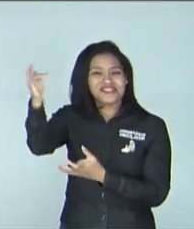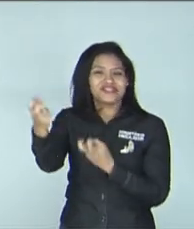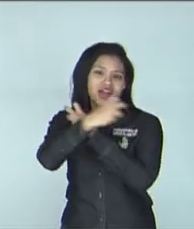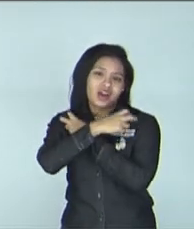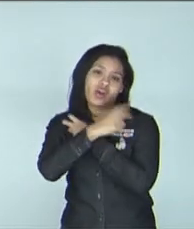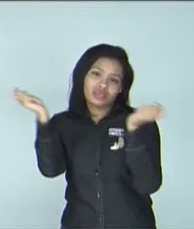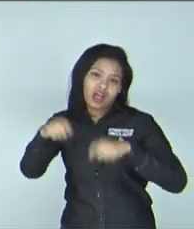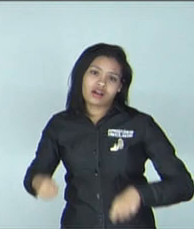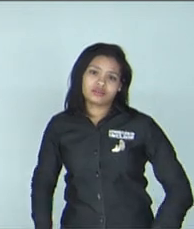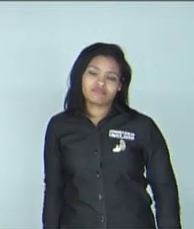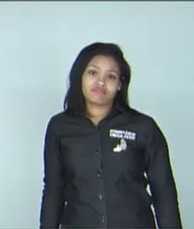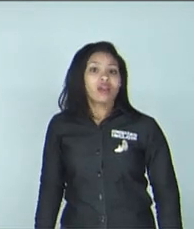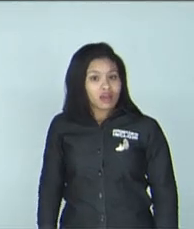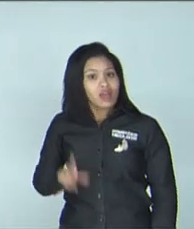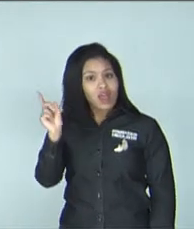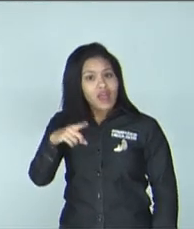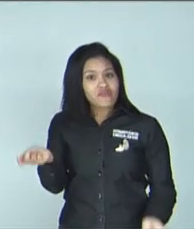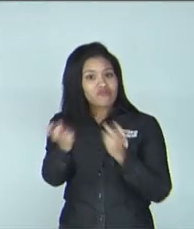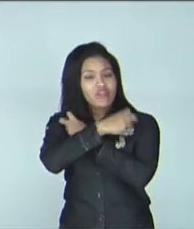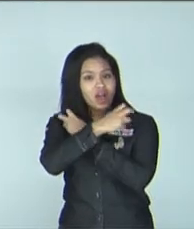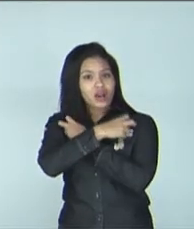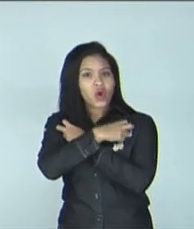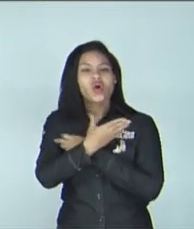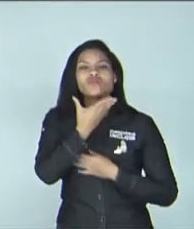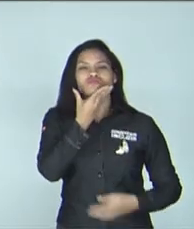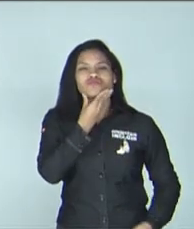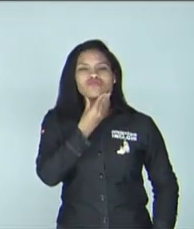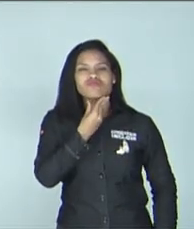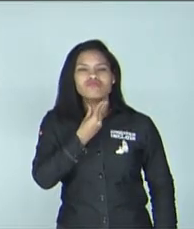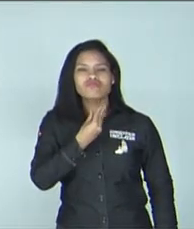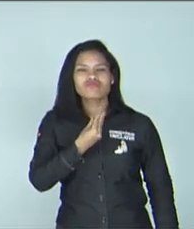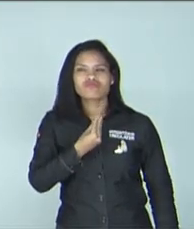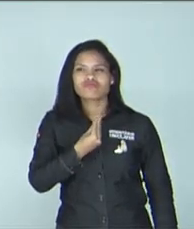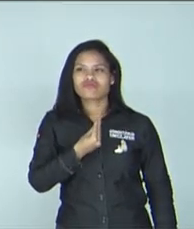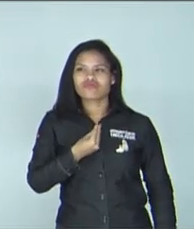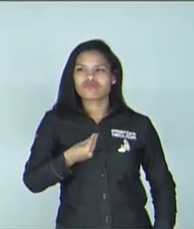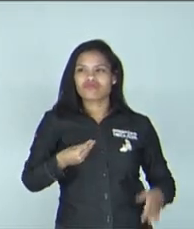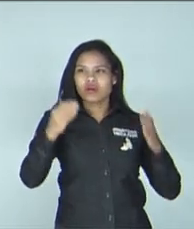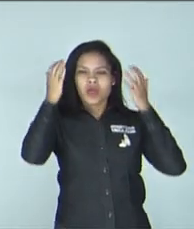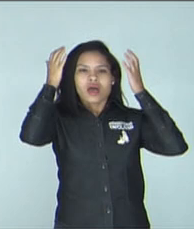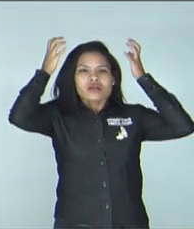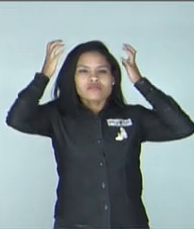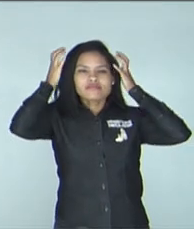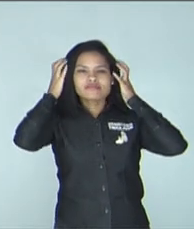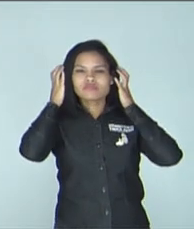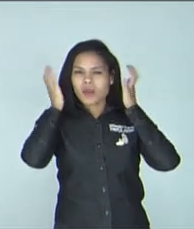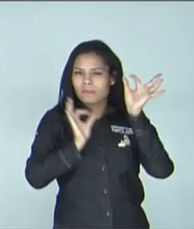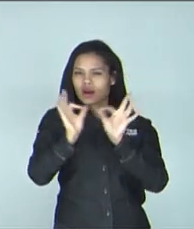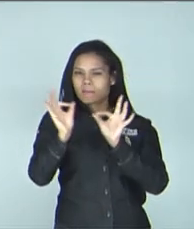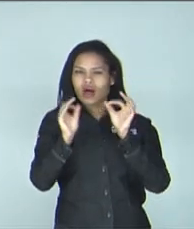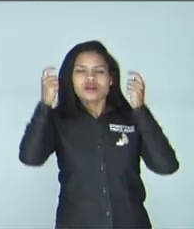e é fala logo tu arruma barbicha daquela bota aqueles negócios do horário aqui assim ó na orelha